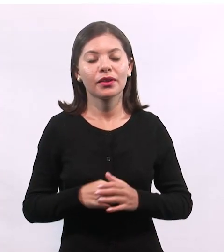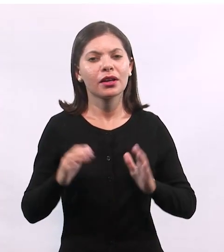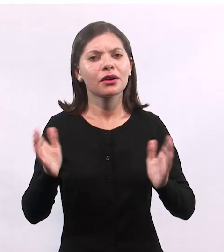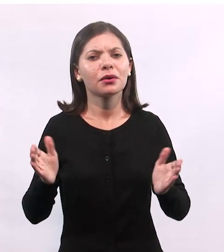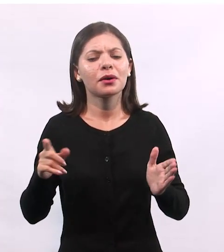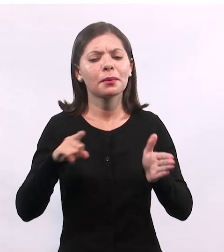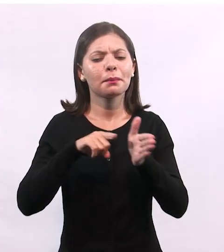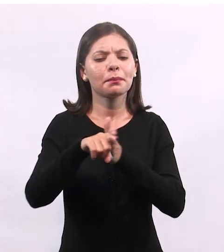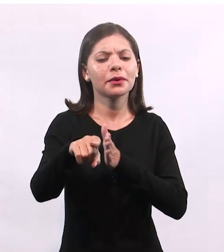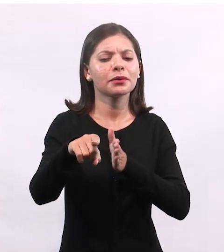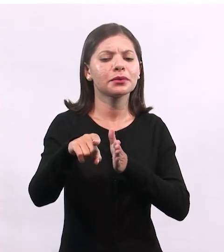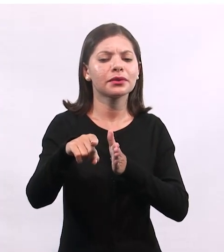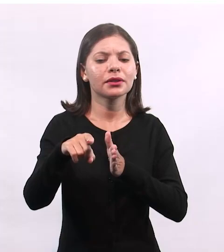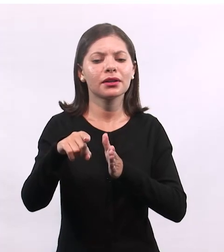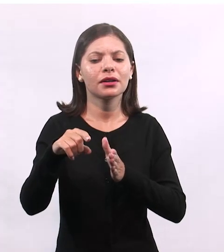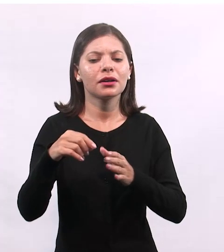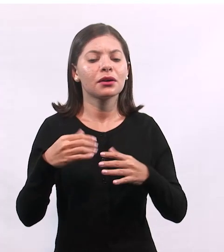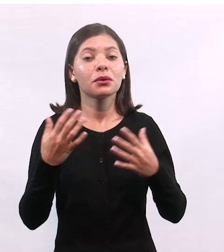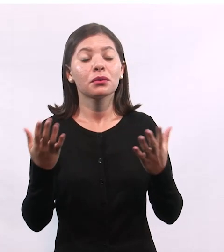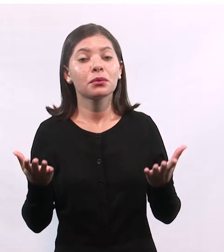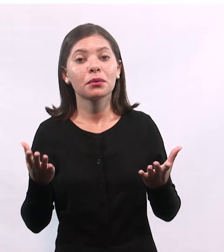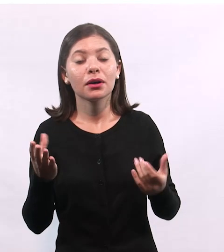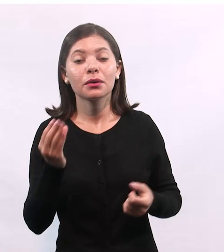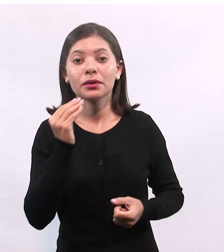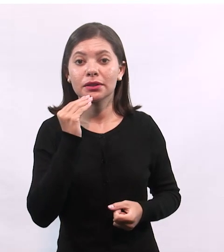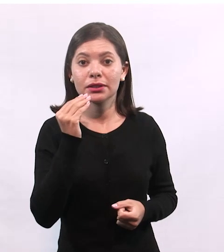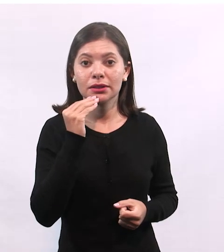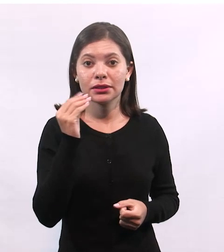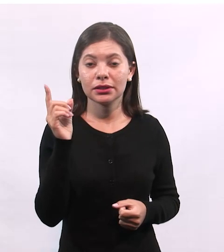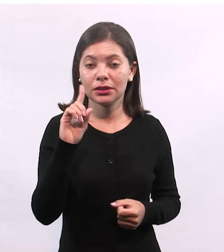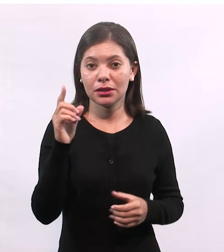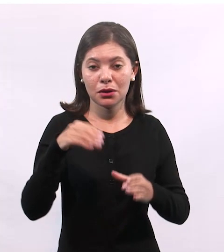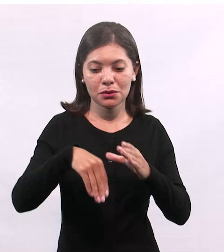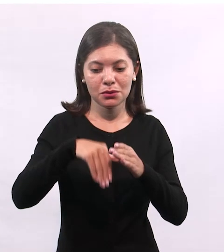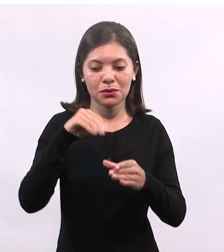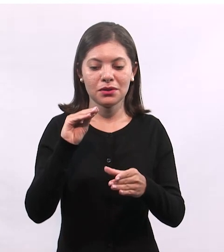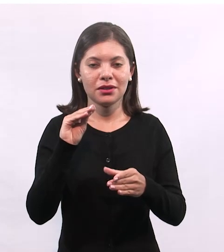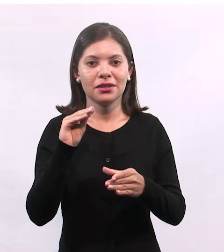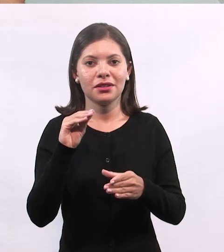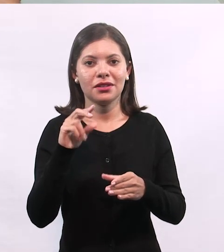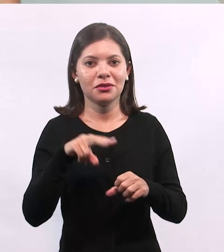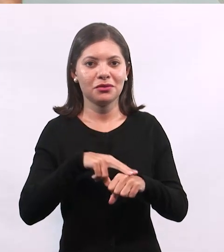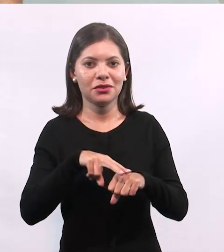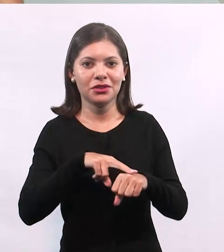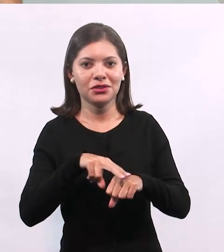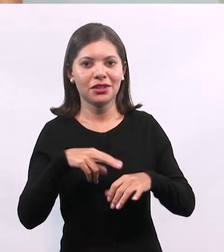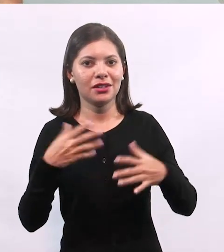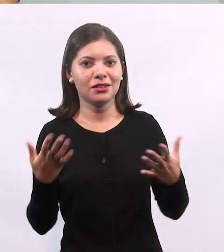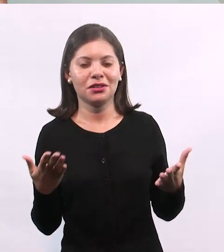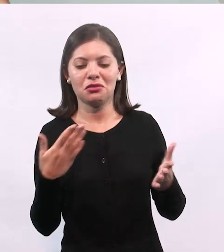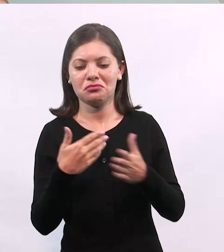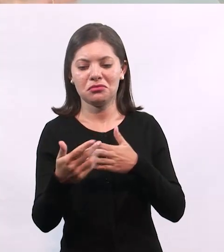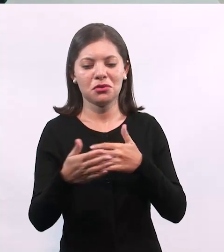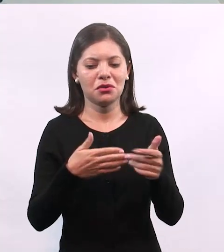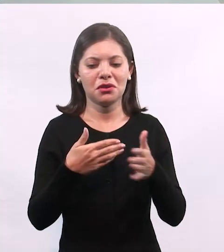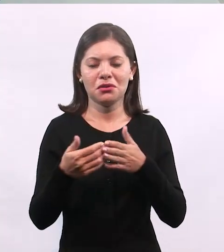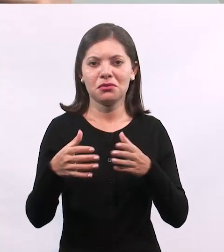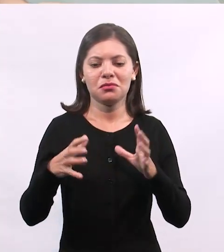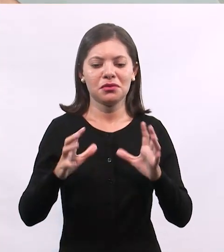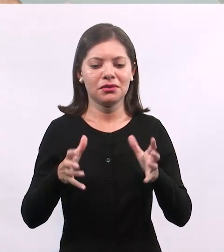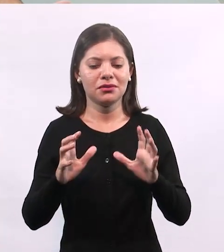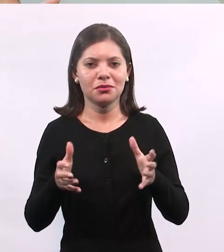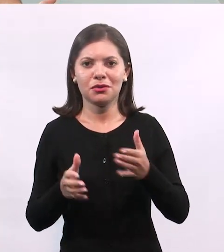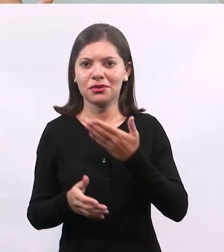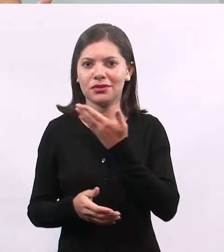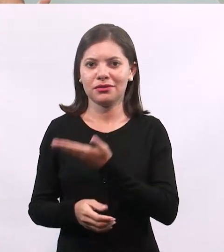agora Se eu perguntasse para vocês qual que é a probabilidade de não escolher Verde Ah então pode ser qualquer